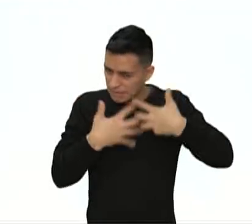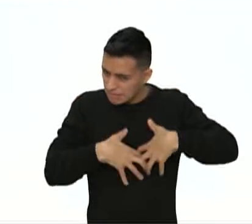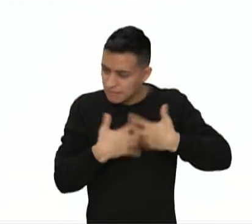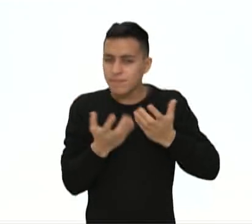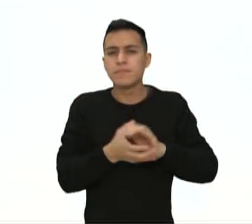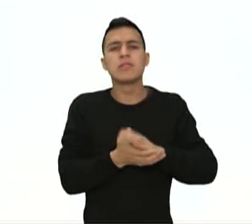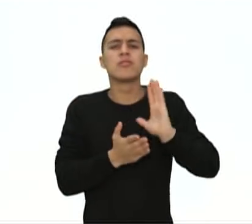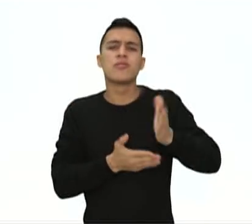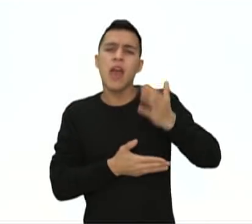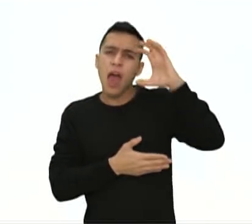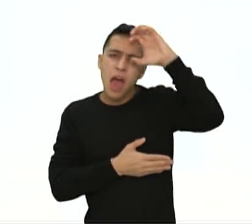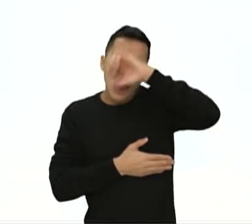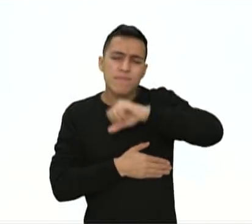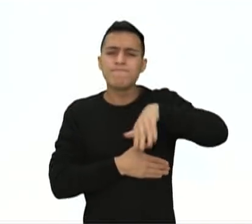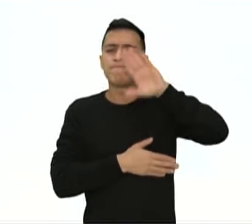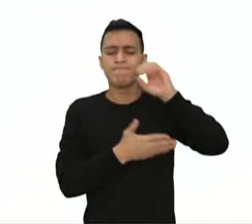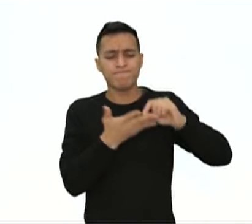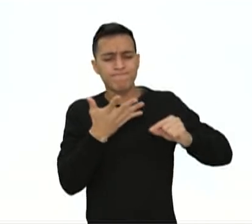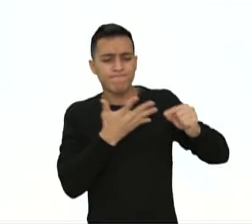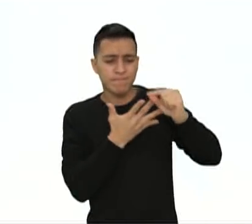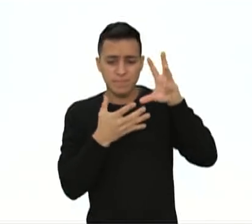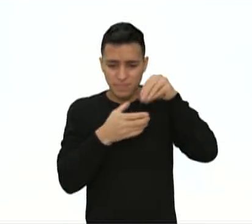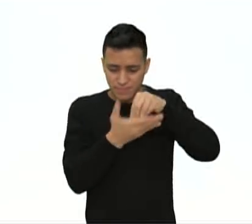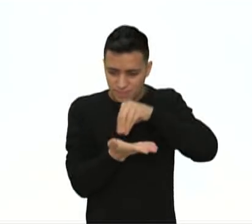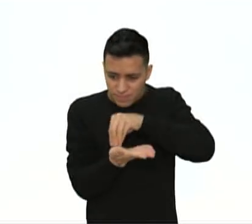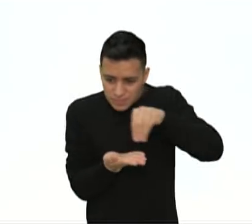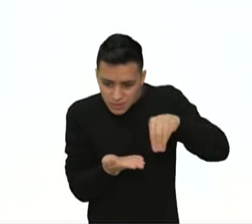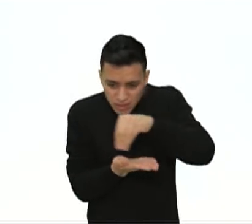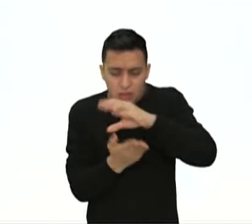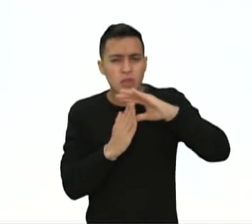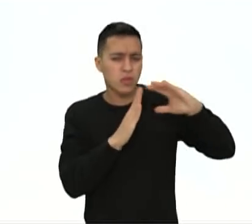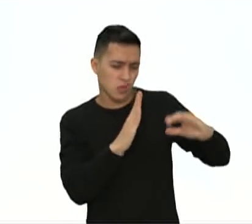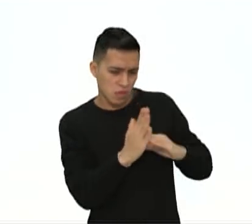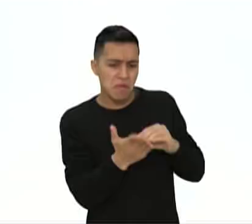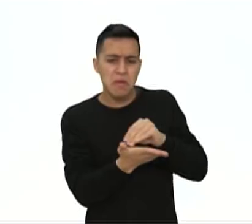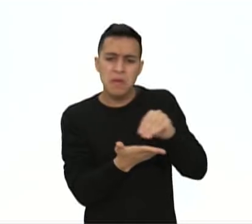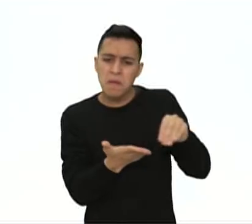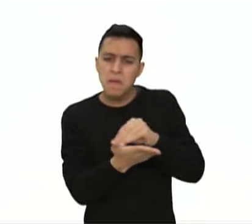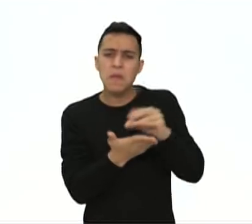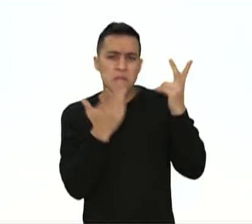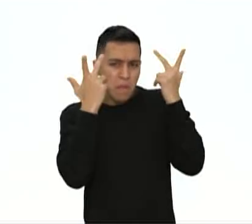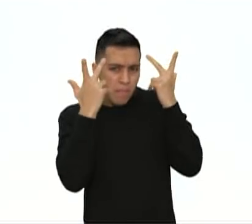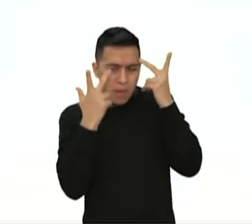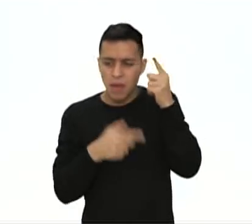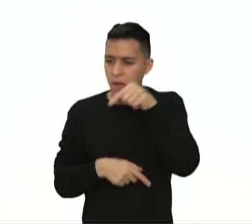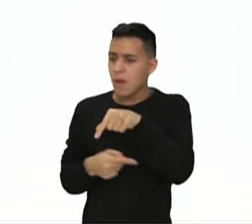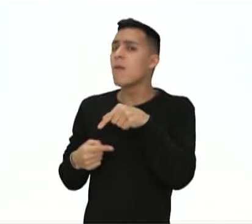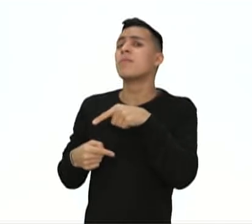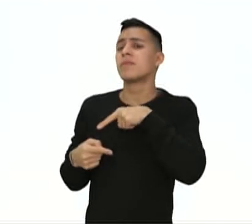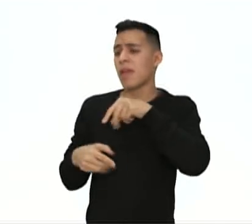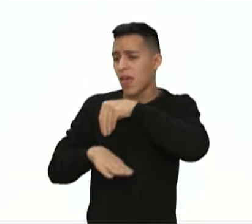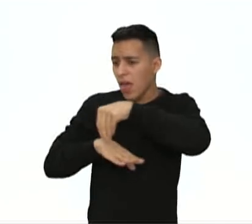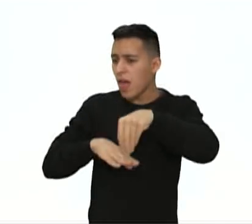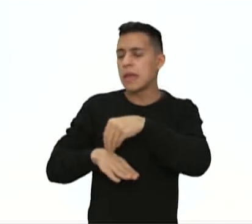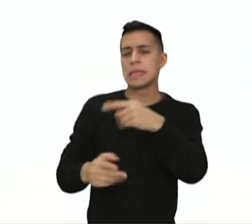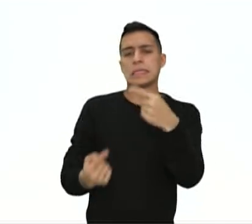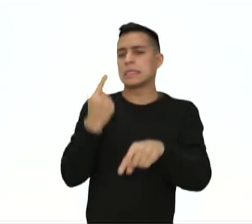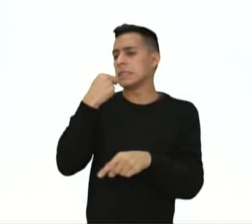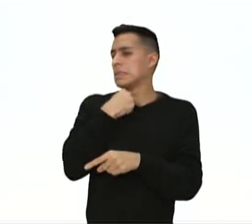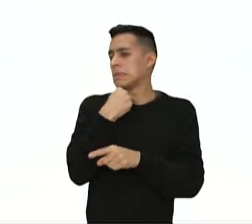Já aprendemos vários lances no xadrez, todos regulares e normais. Mas existem lances que não